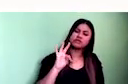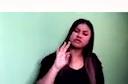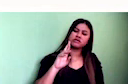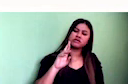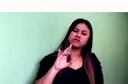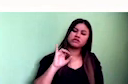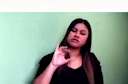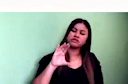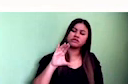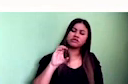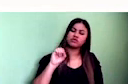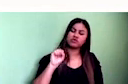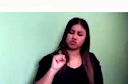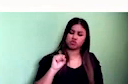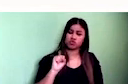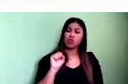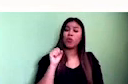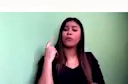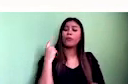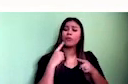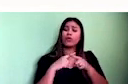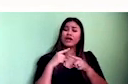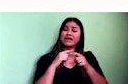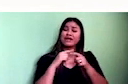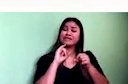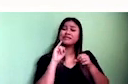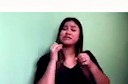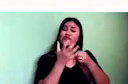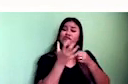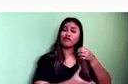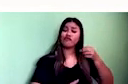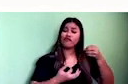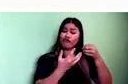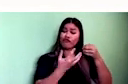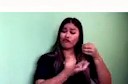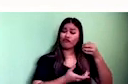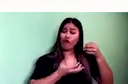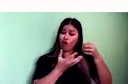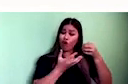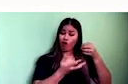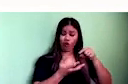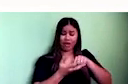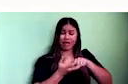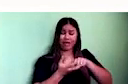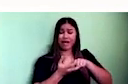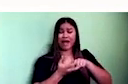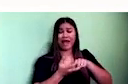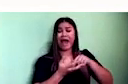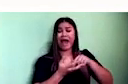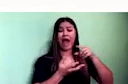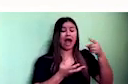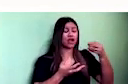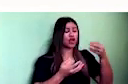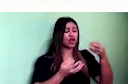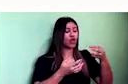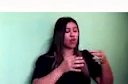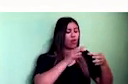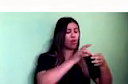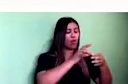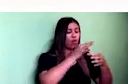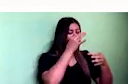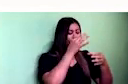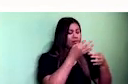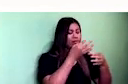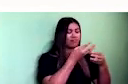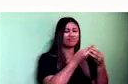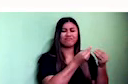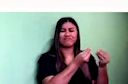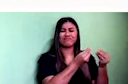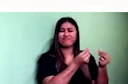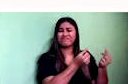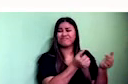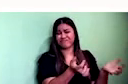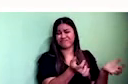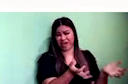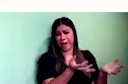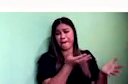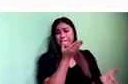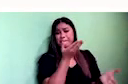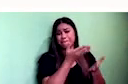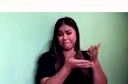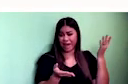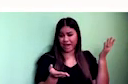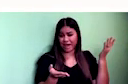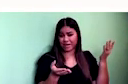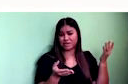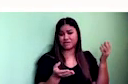deixa no sol uma laranja, ou logo que a gente aperta, só de apertar a laranja, sai aquele odor. Então, o que ele tem? Muitos óleos essenciais, muitas